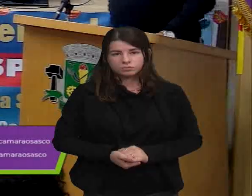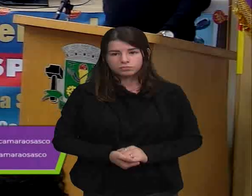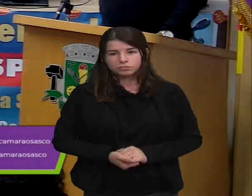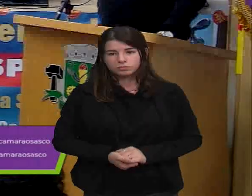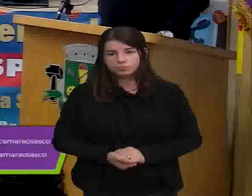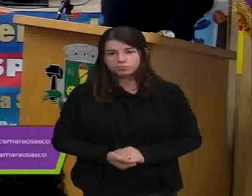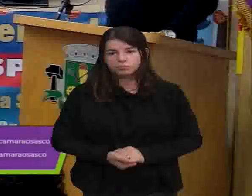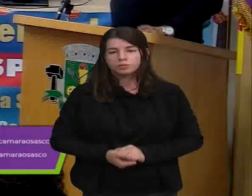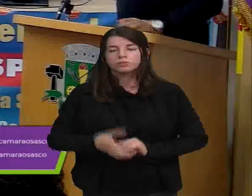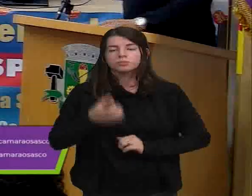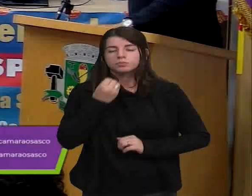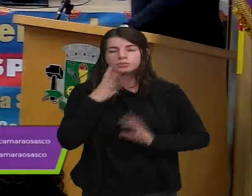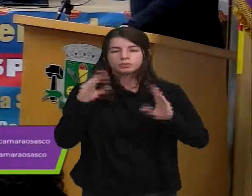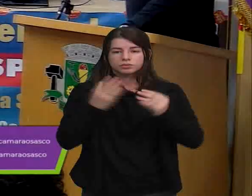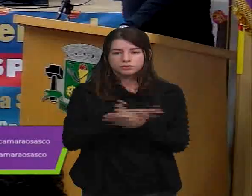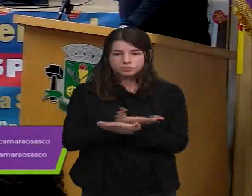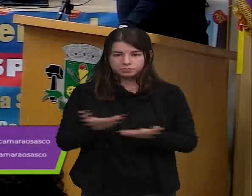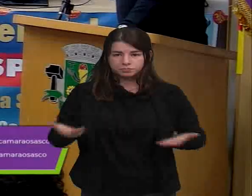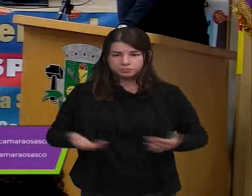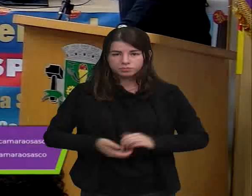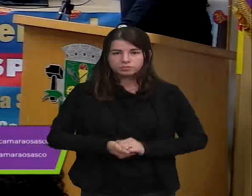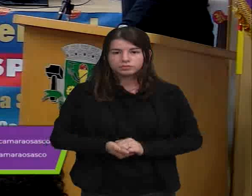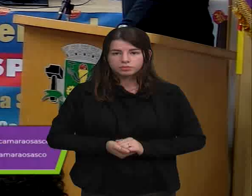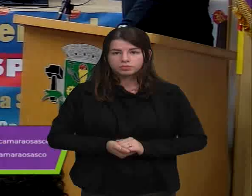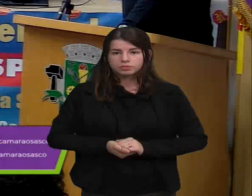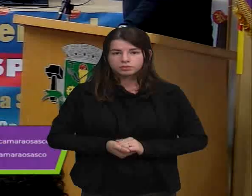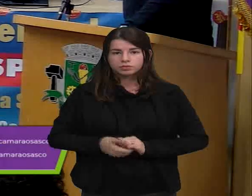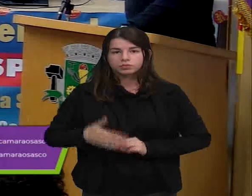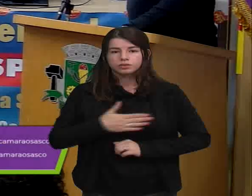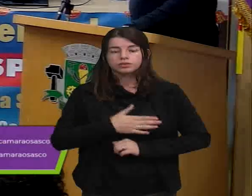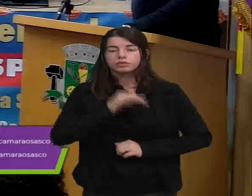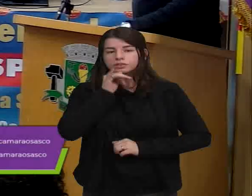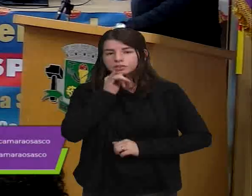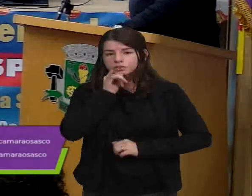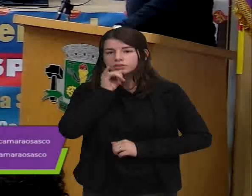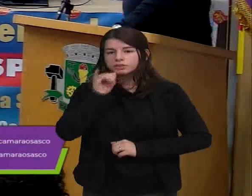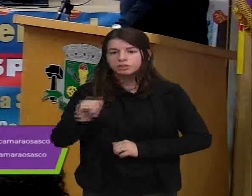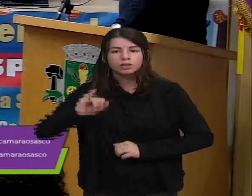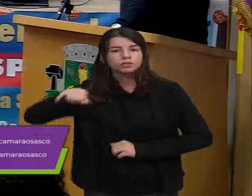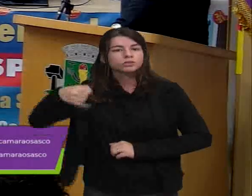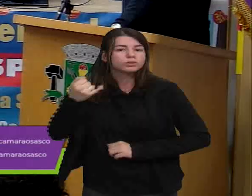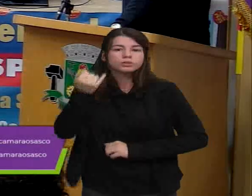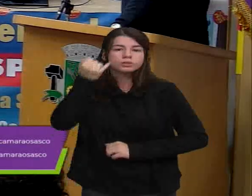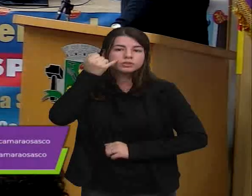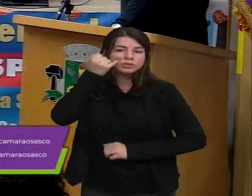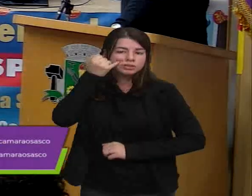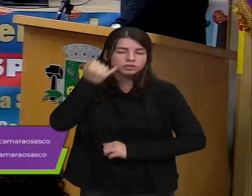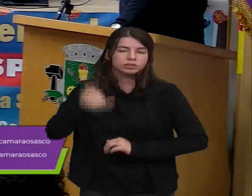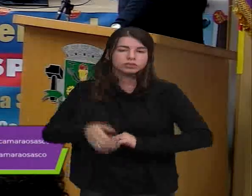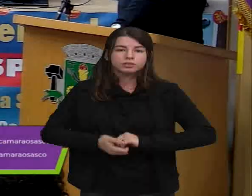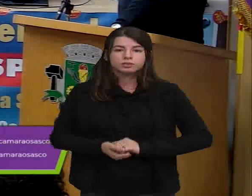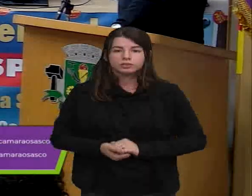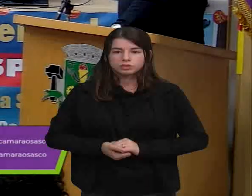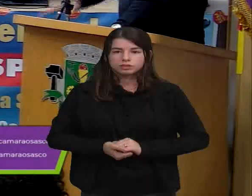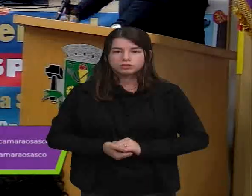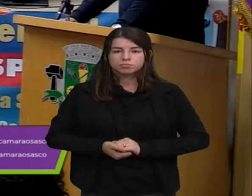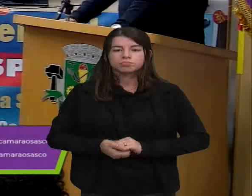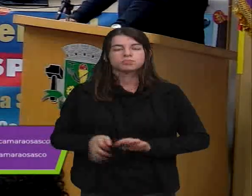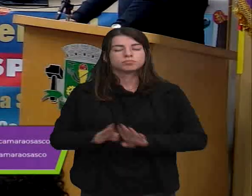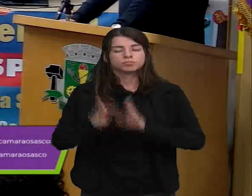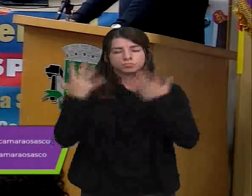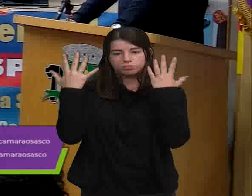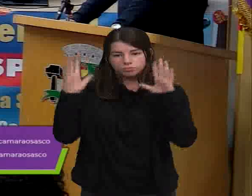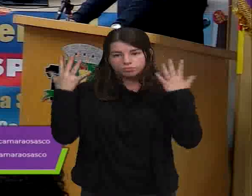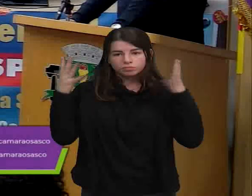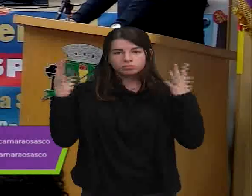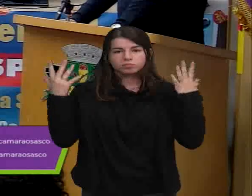boa noite pessoal bom cumprimentar aqui a Juliana que presidindo essa sessão e parabenizá